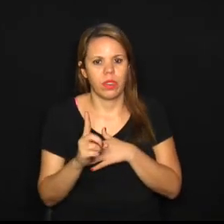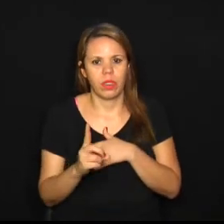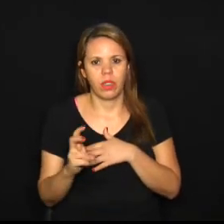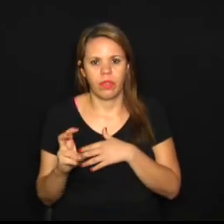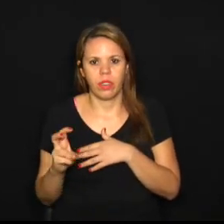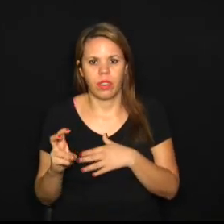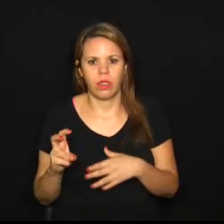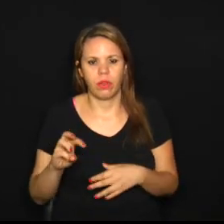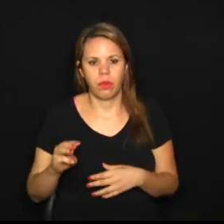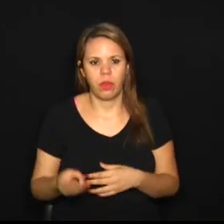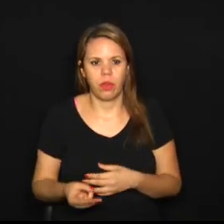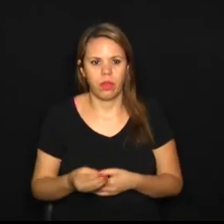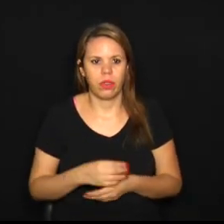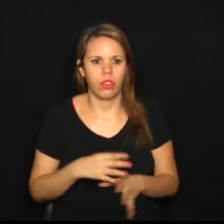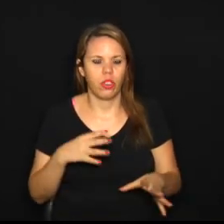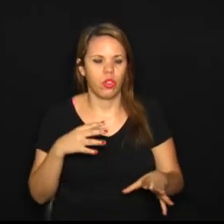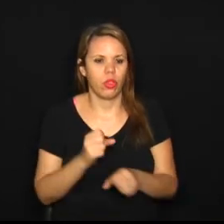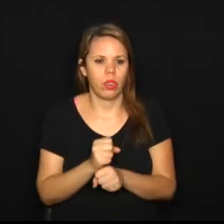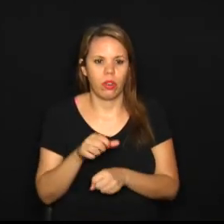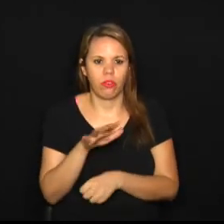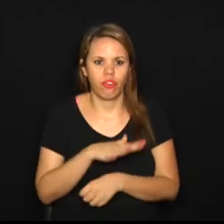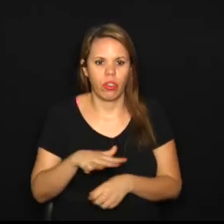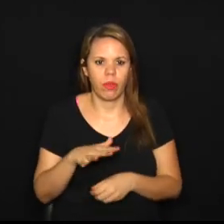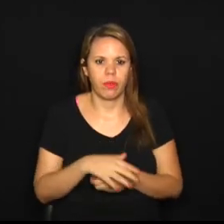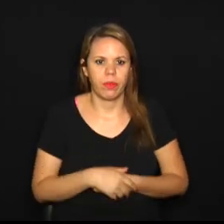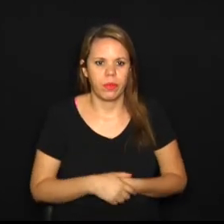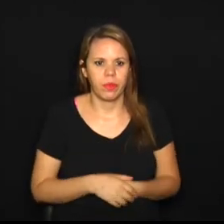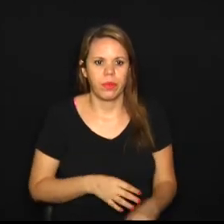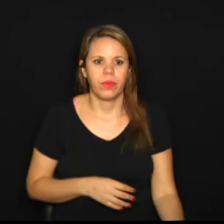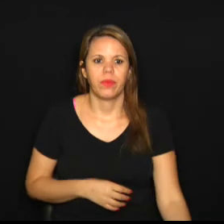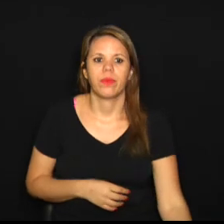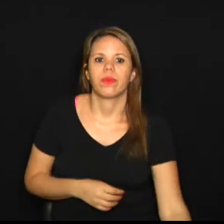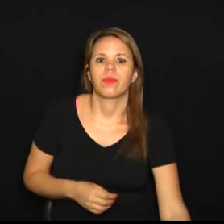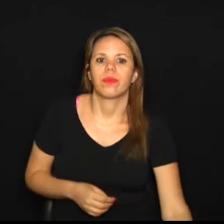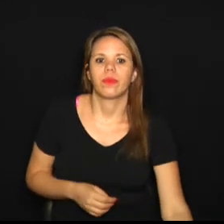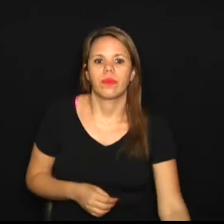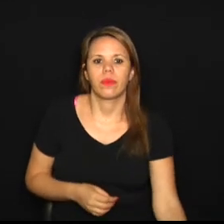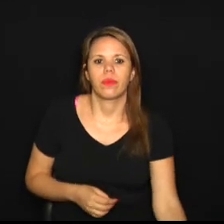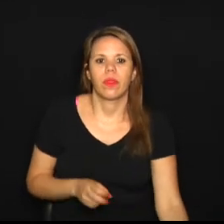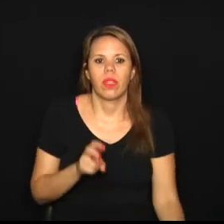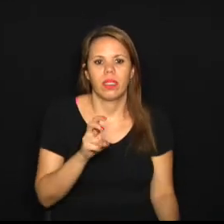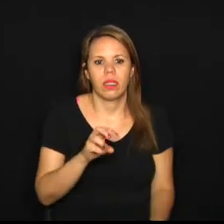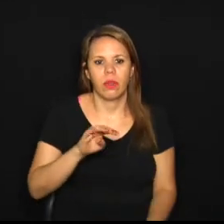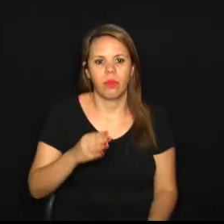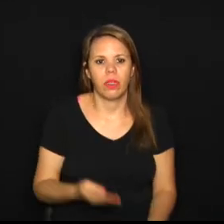milhões. Então, no total geral, a despesa total de